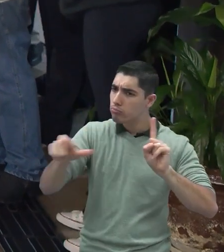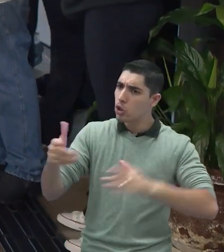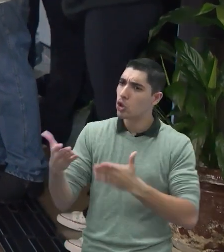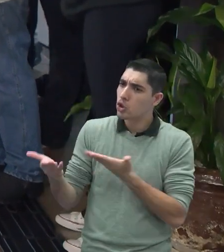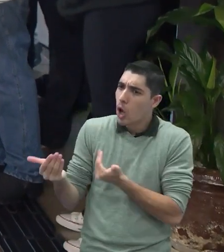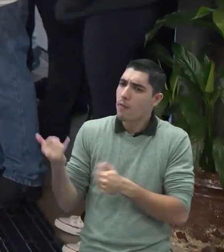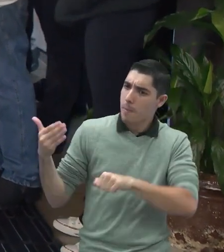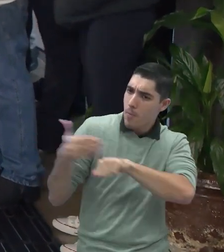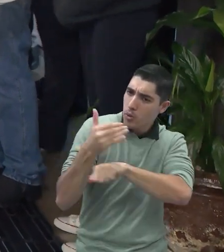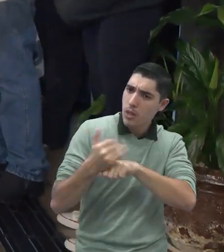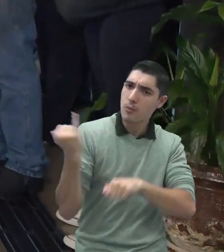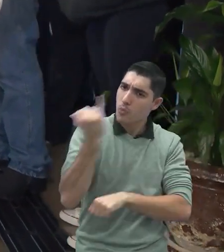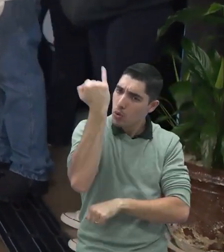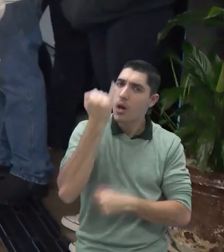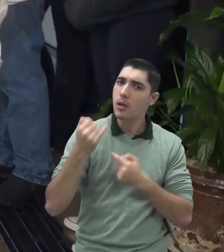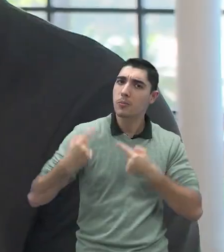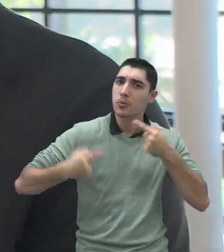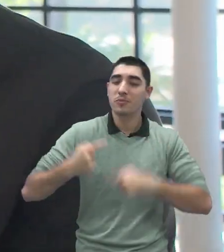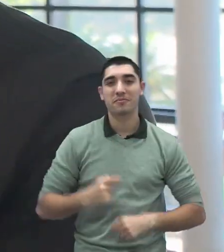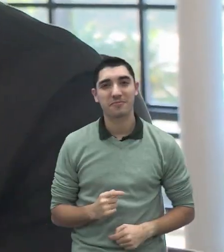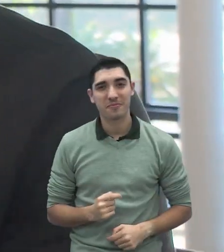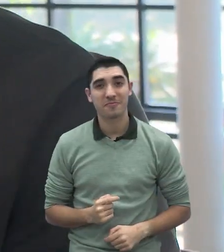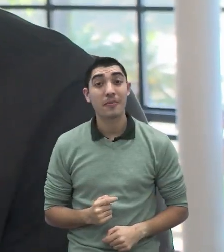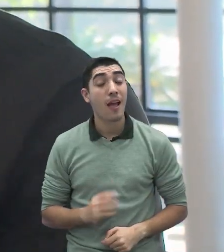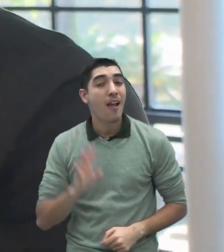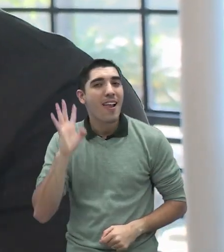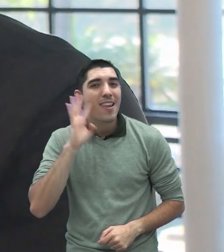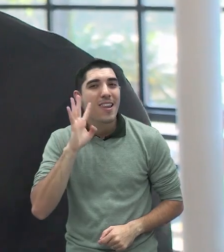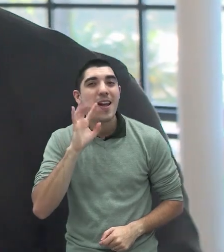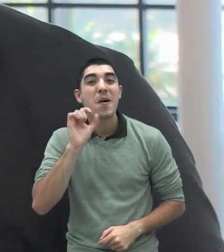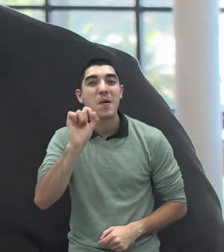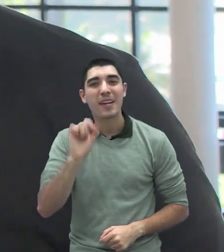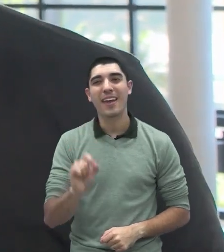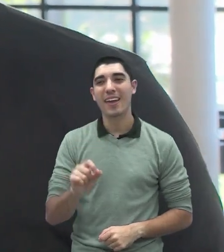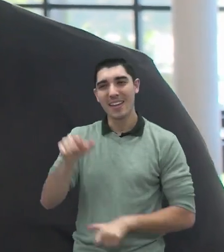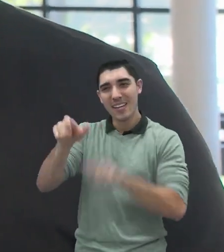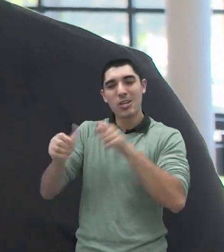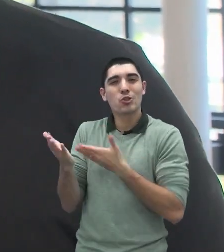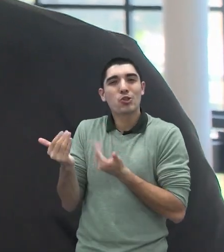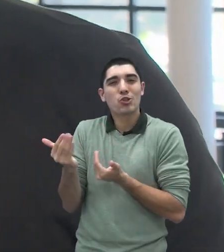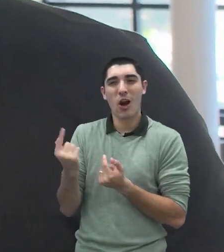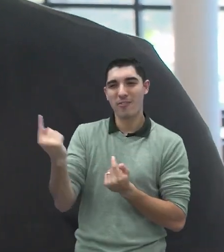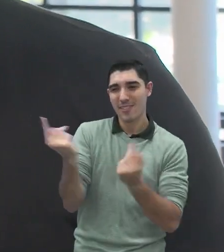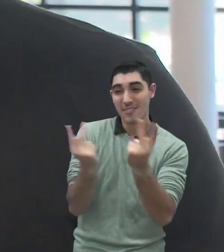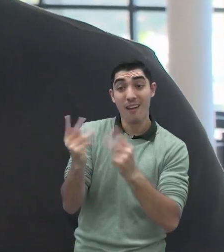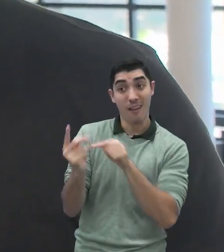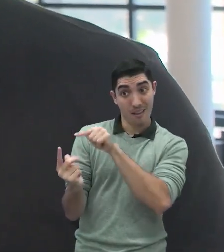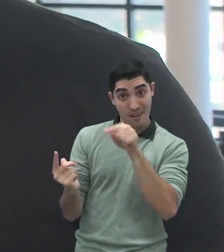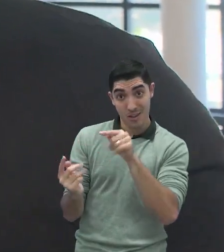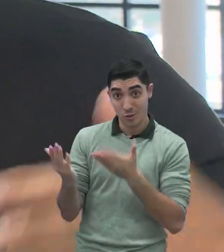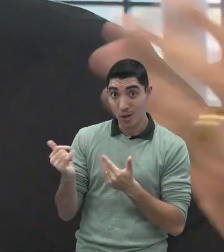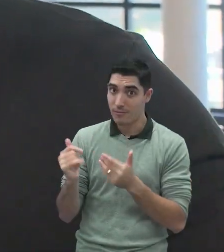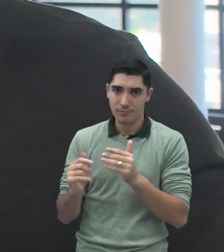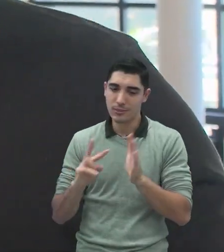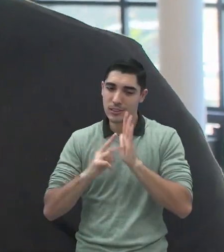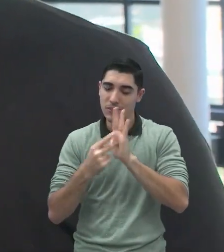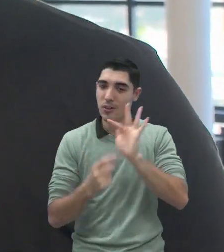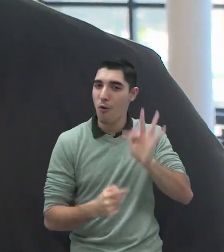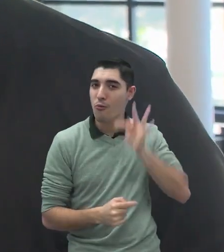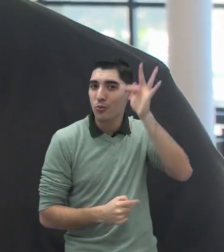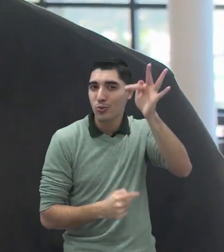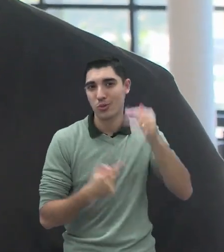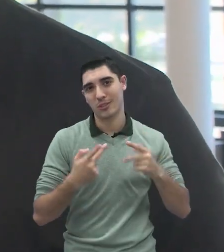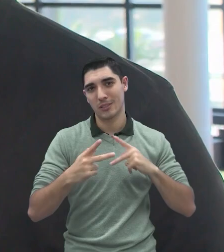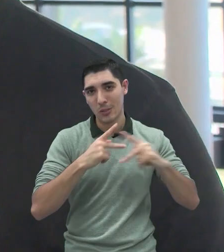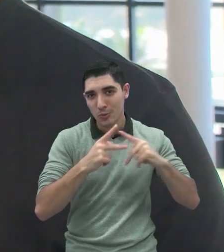da participação dos jovens na política. O mais gostoso que tem a gente é acolher, principalmente os nossos jovens, né, que vai ser o futuro da